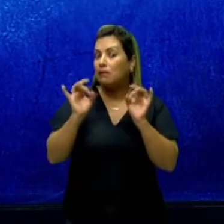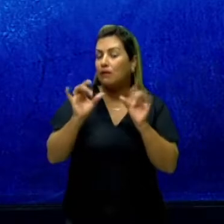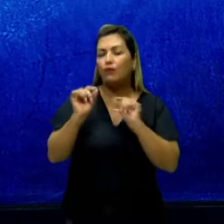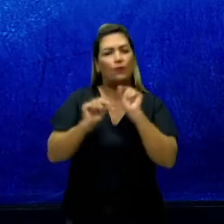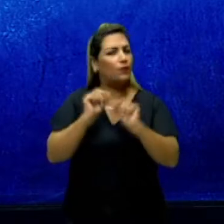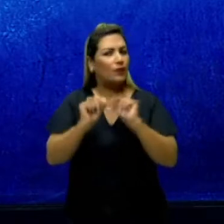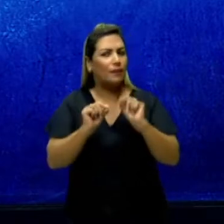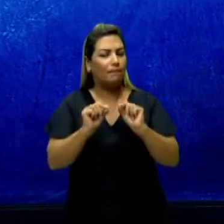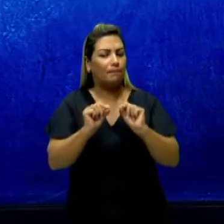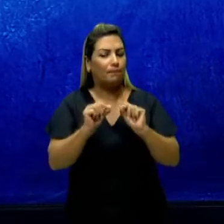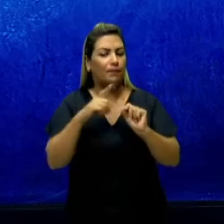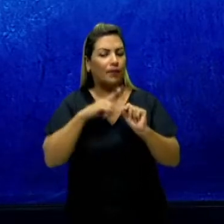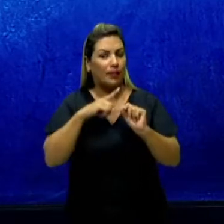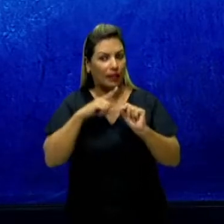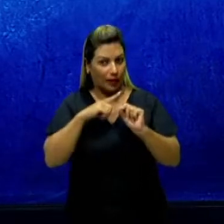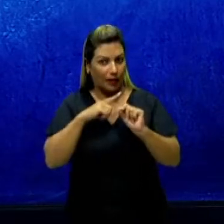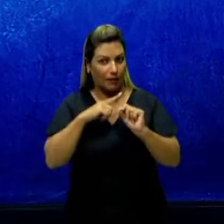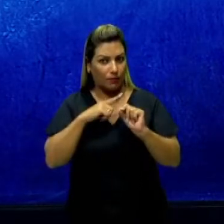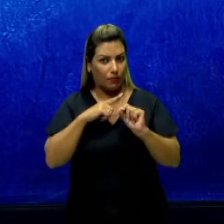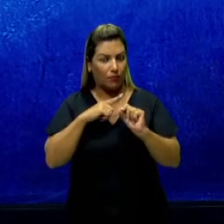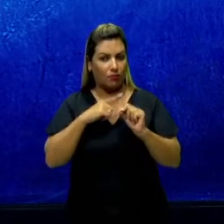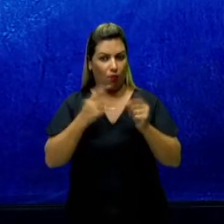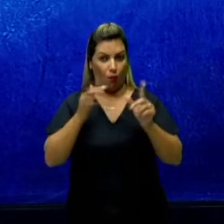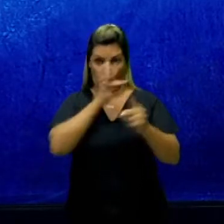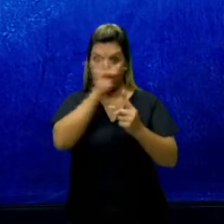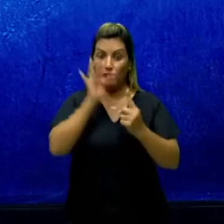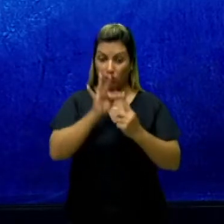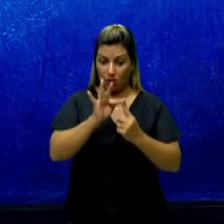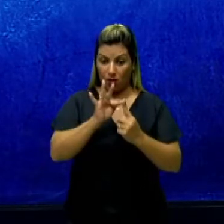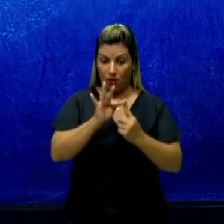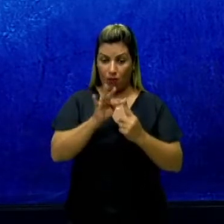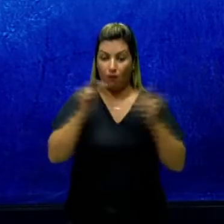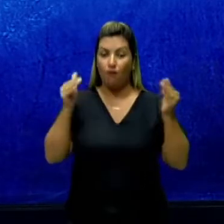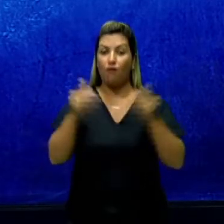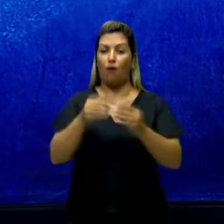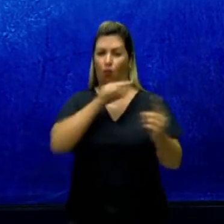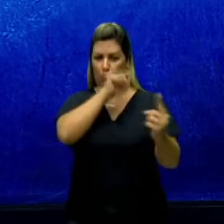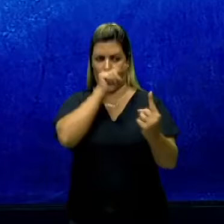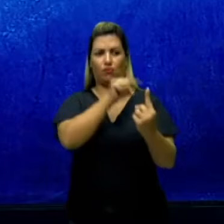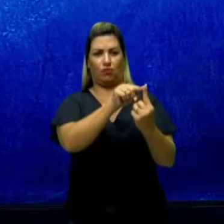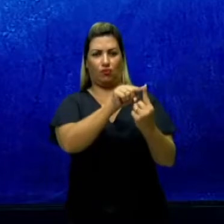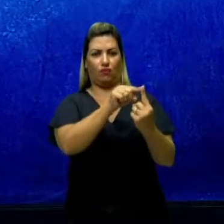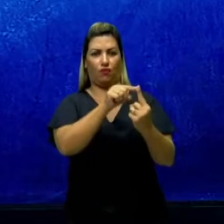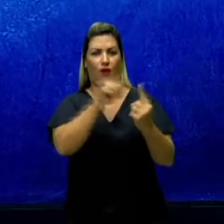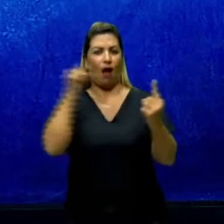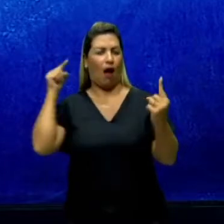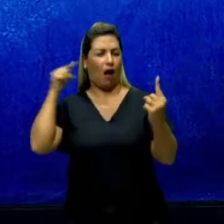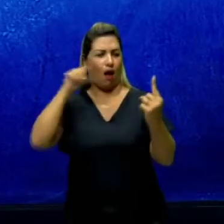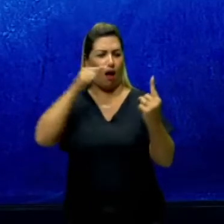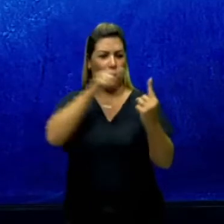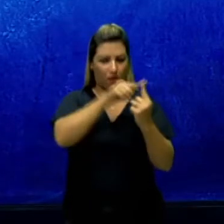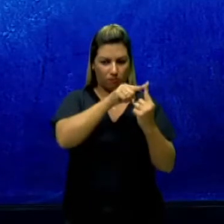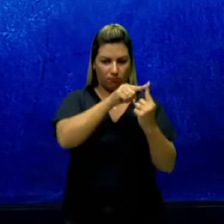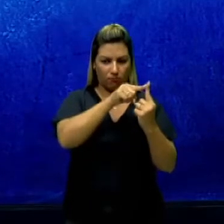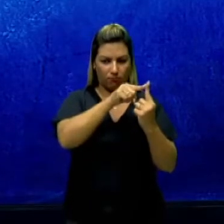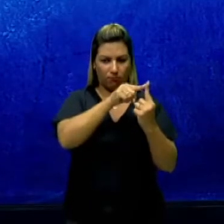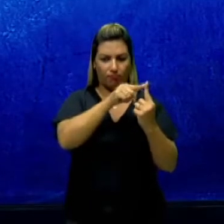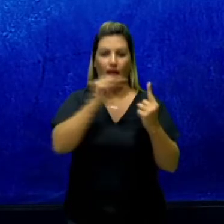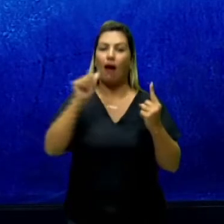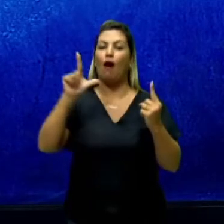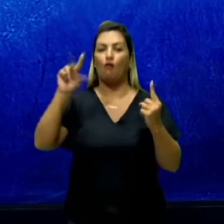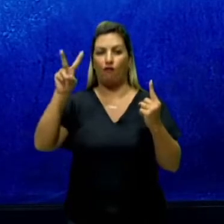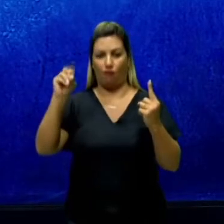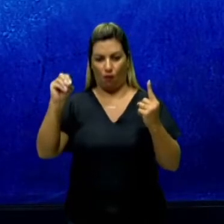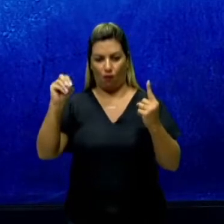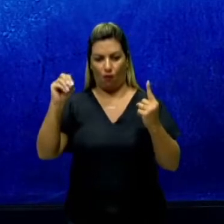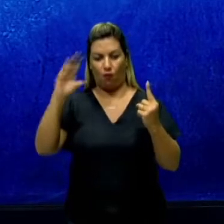ou seja, eles têm uma atuação restrita ao alvo que ele vai atingir. Eu resolvi